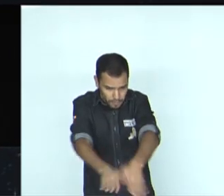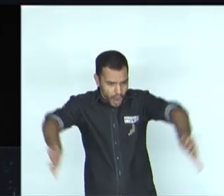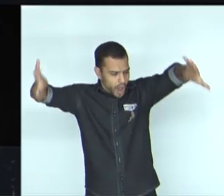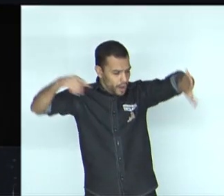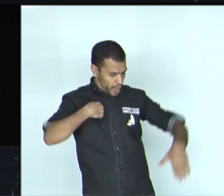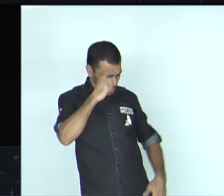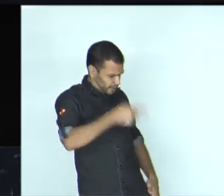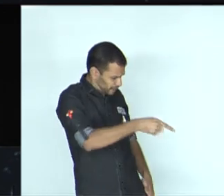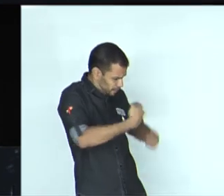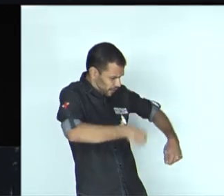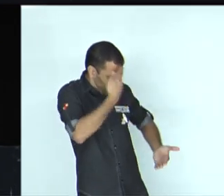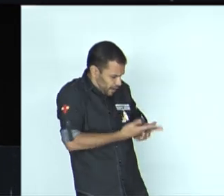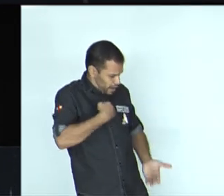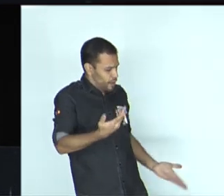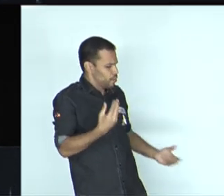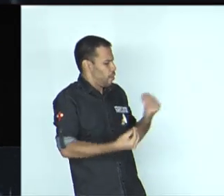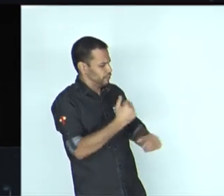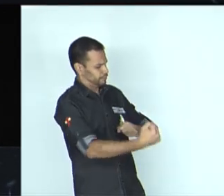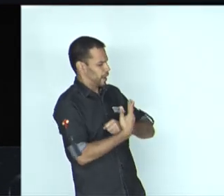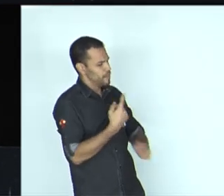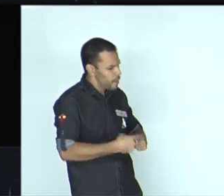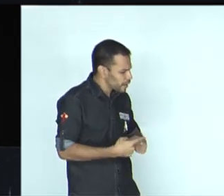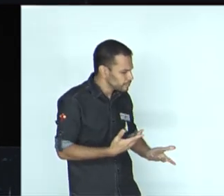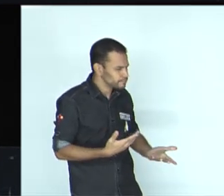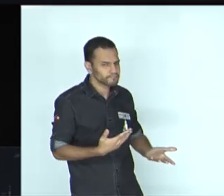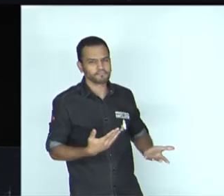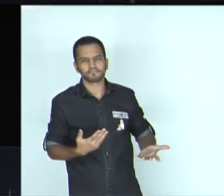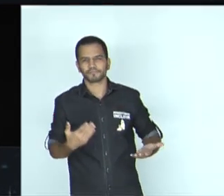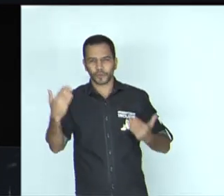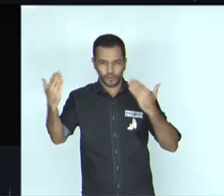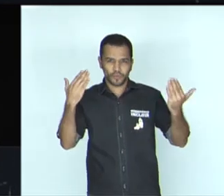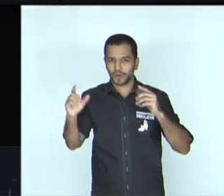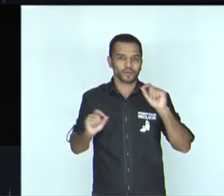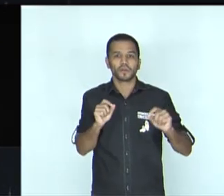Querido, deixa eu te falar uma coisa. Ao invés de se desesperar, marche.